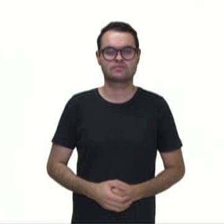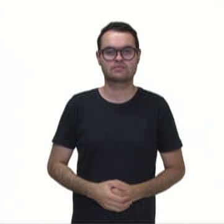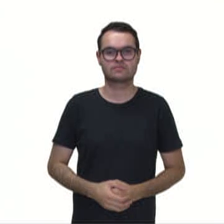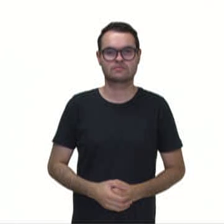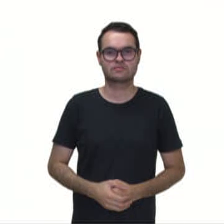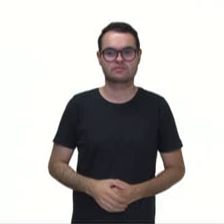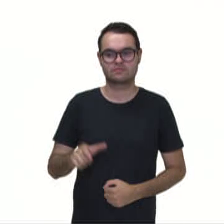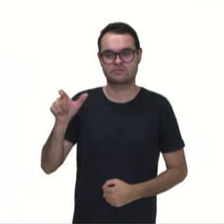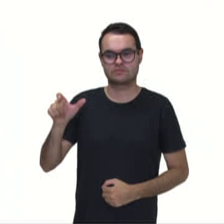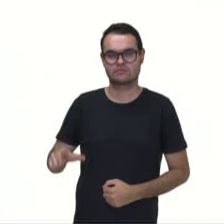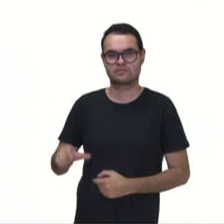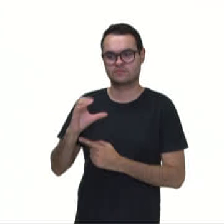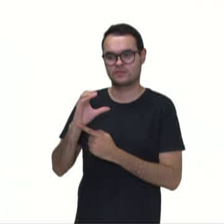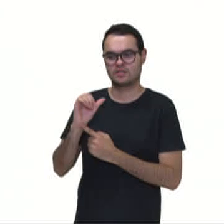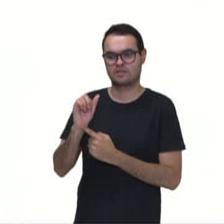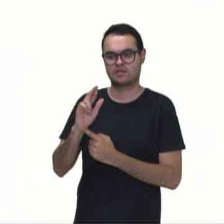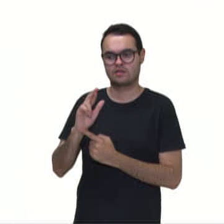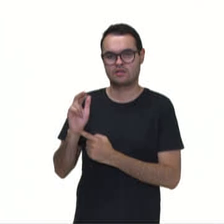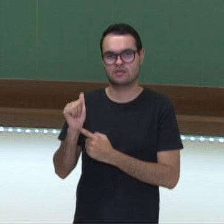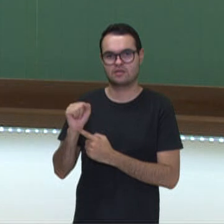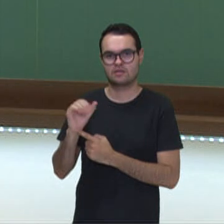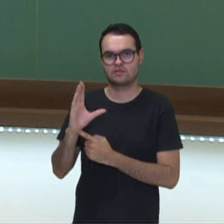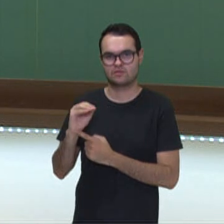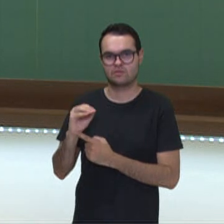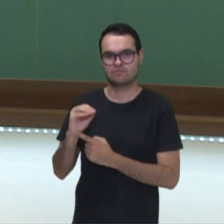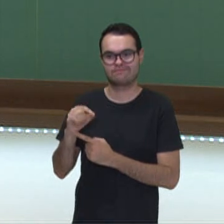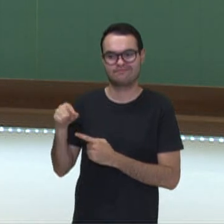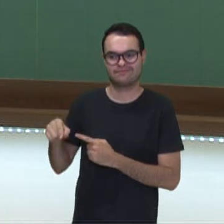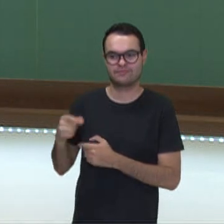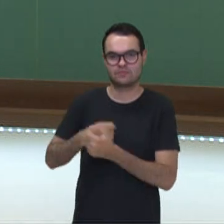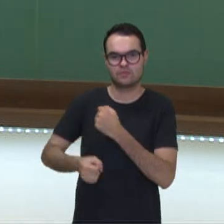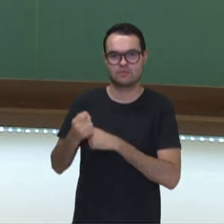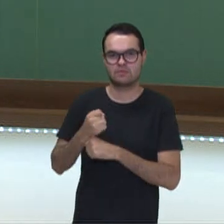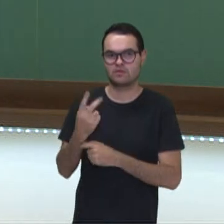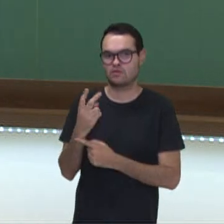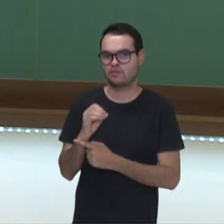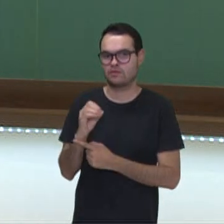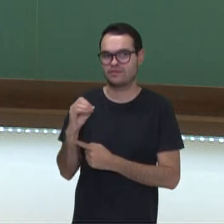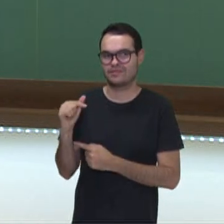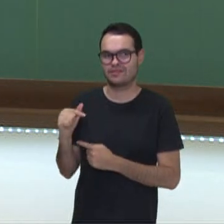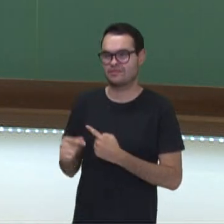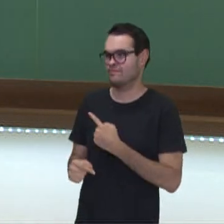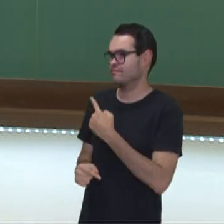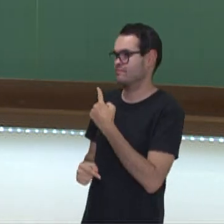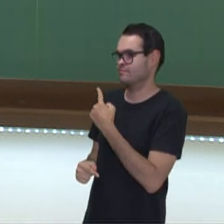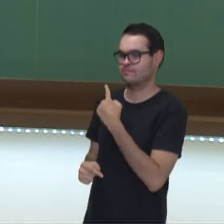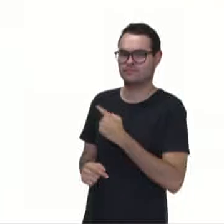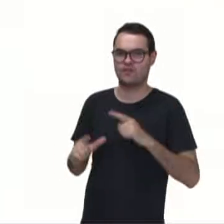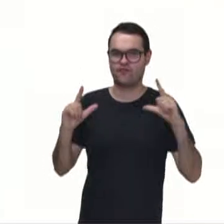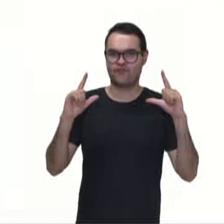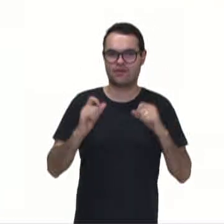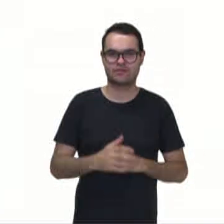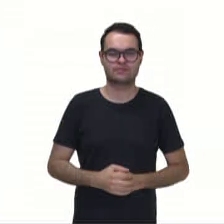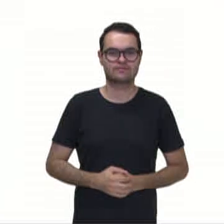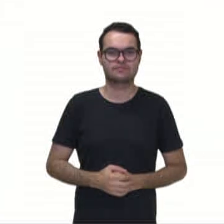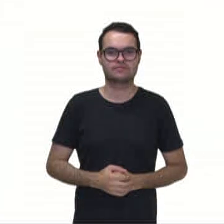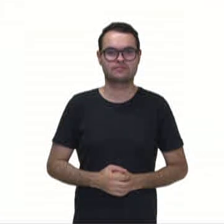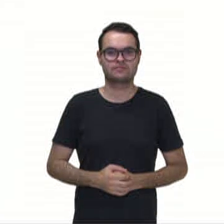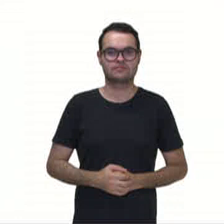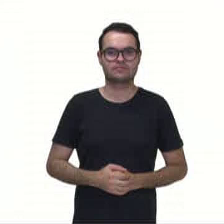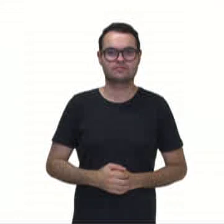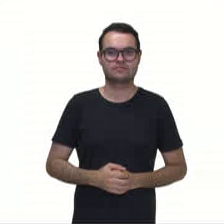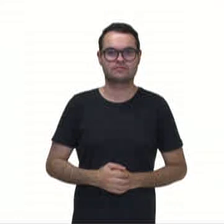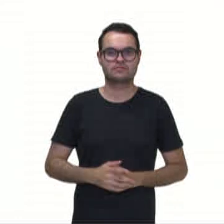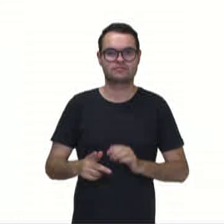escritor Valcir Carrasco, escrita em 2007. Talvez vocês conheçam essa figura à direita aí no nosso retrato, na